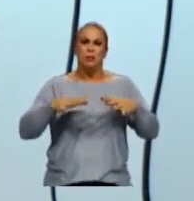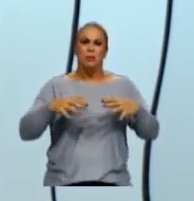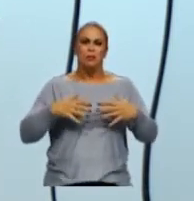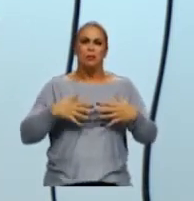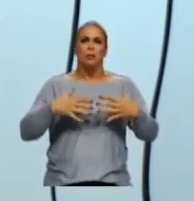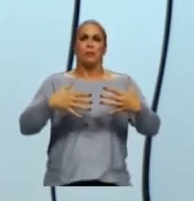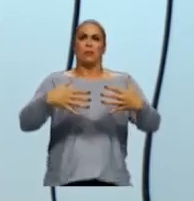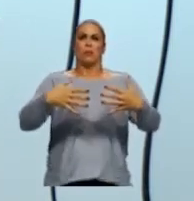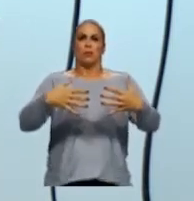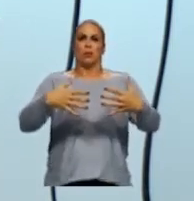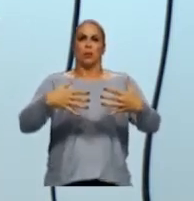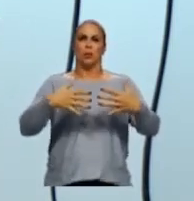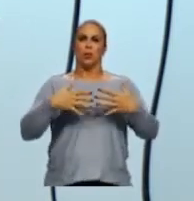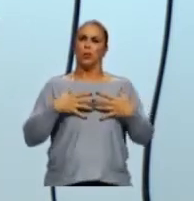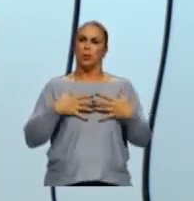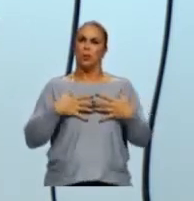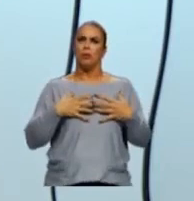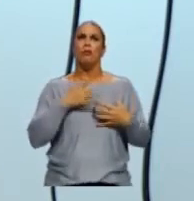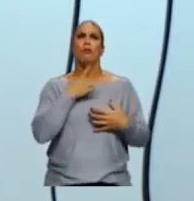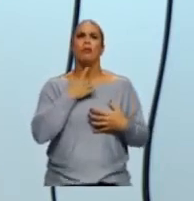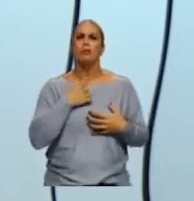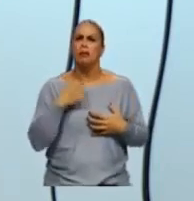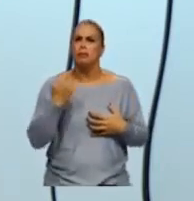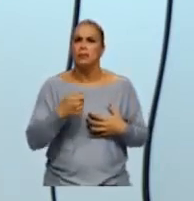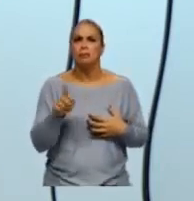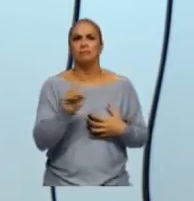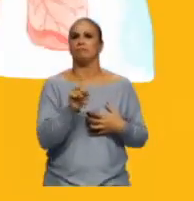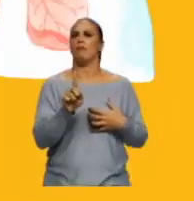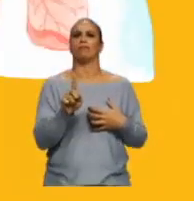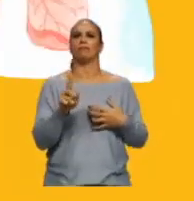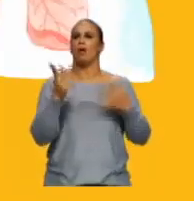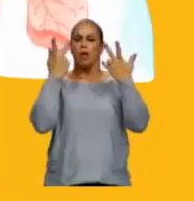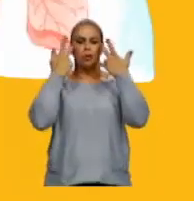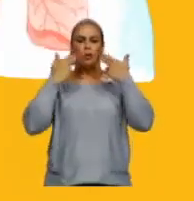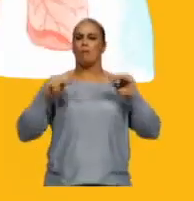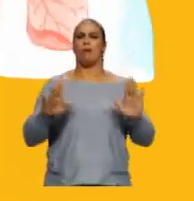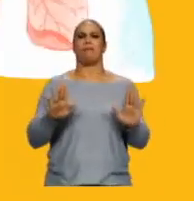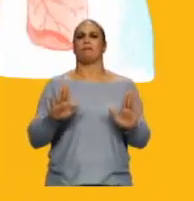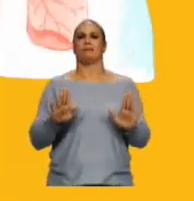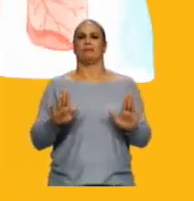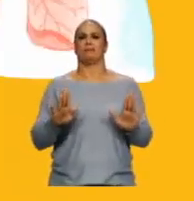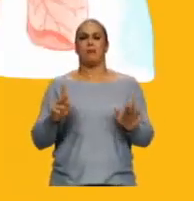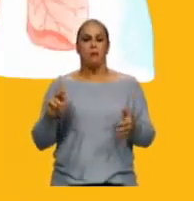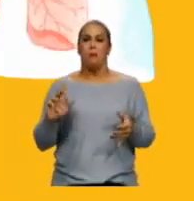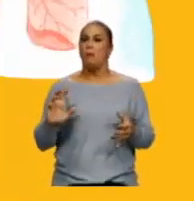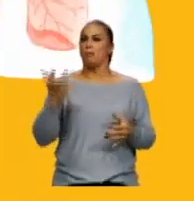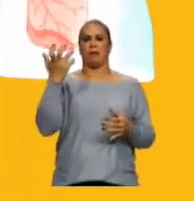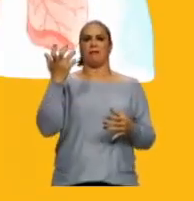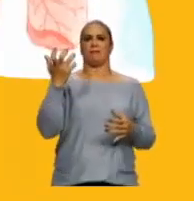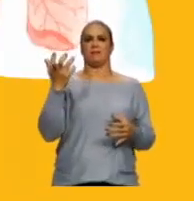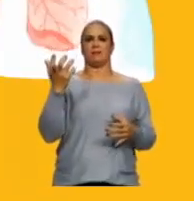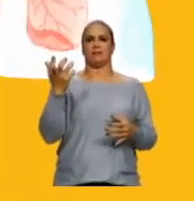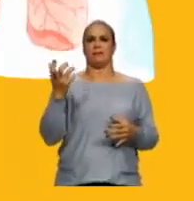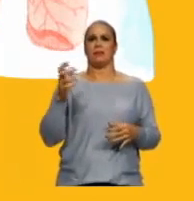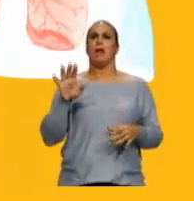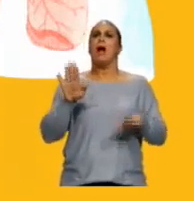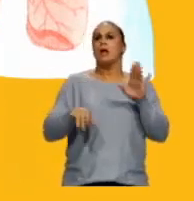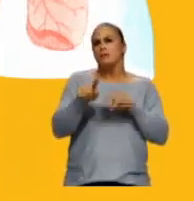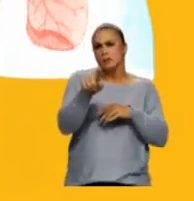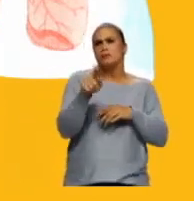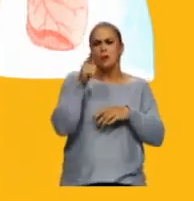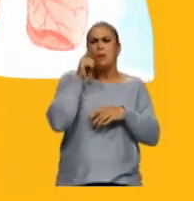esses movimentos, eles são realizados constantemente. Você pode ficar, às vezes, um dia sem tomar água,